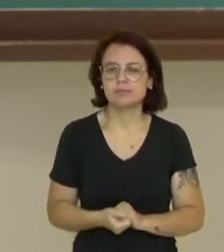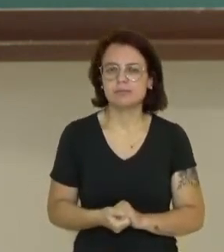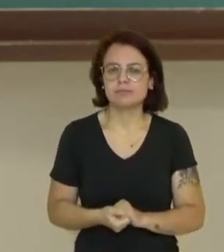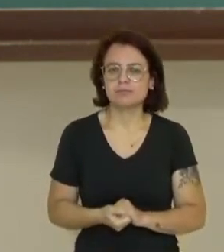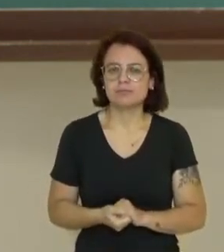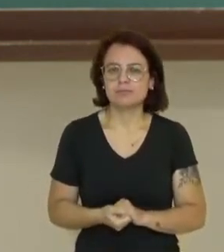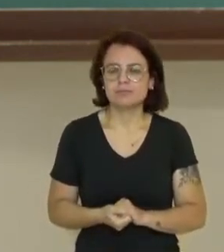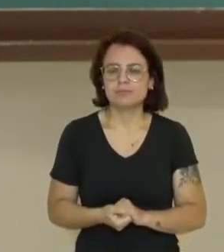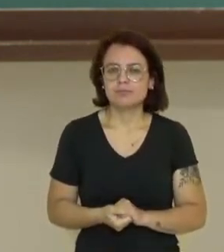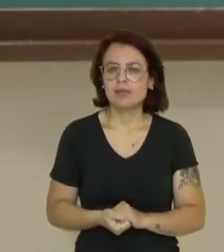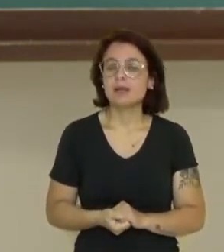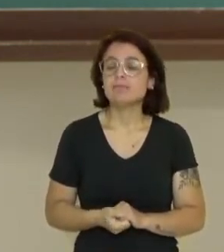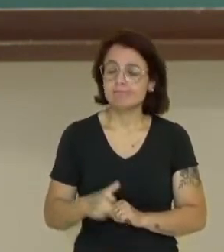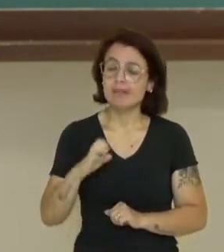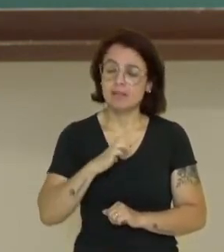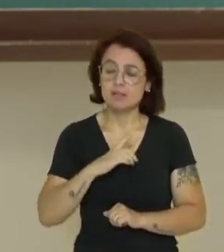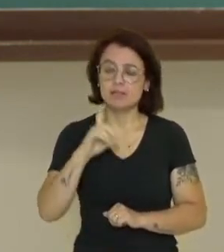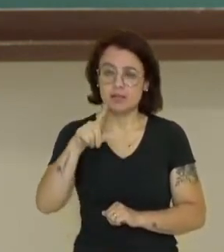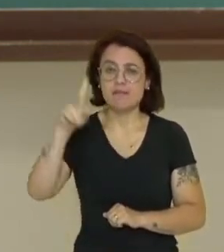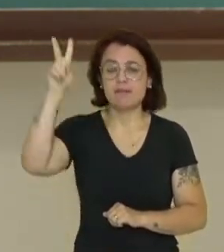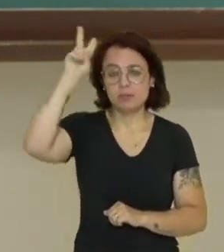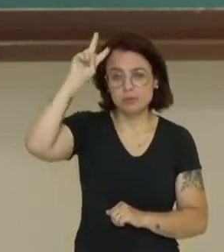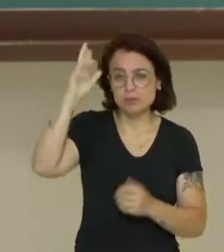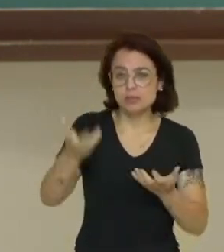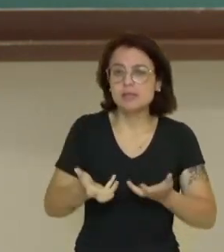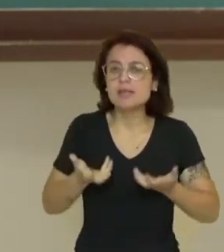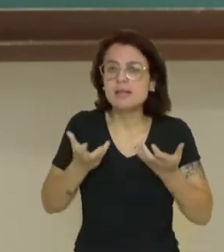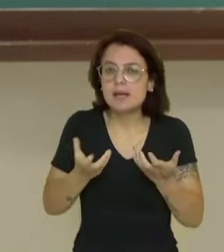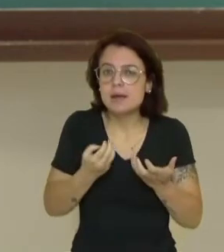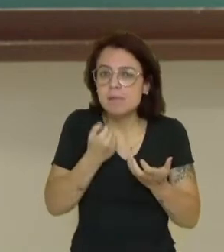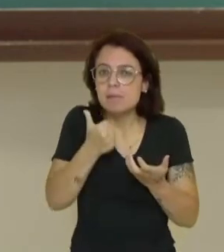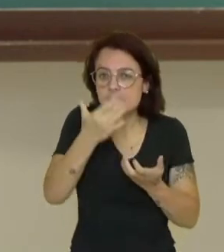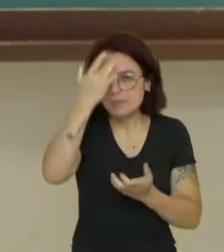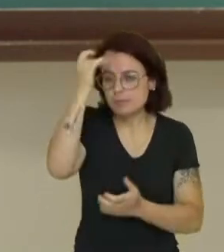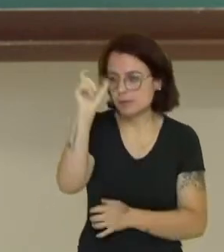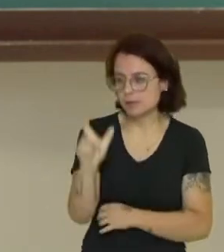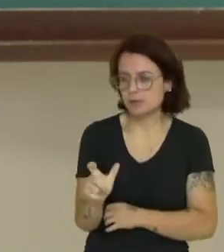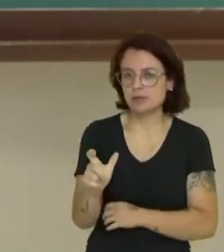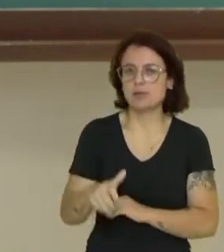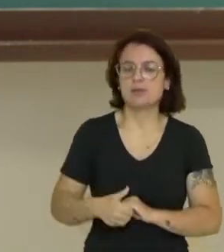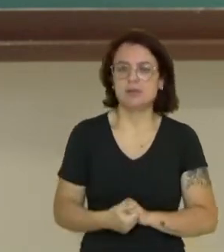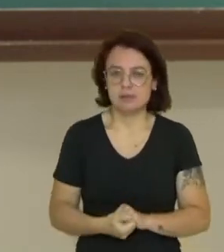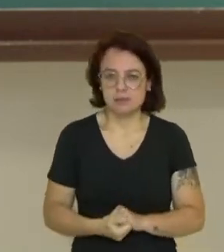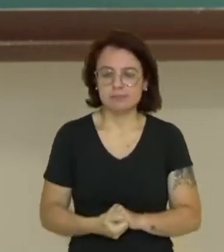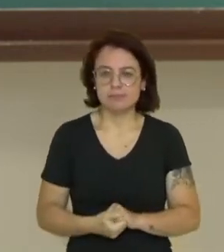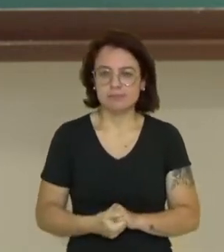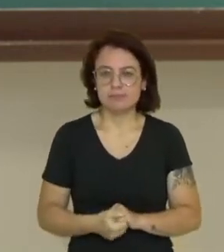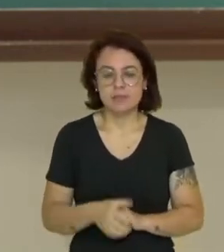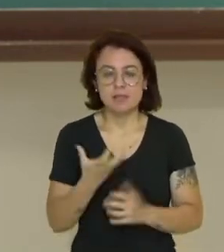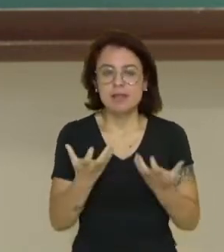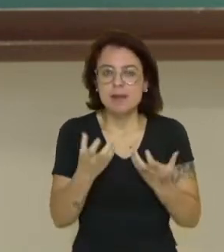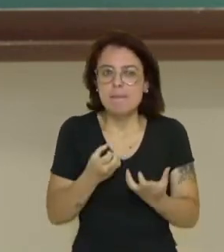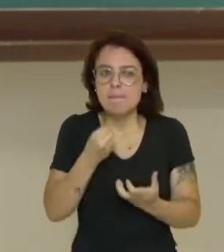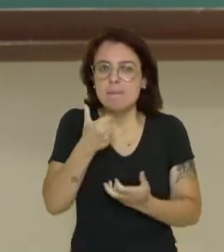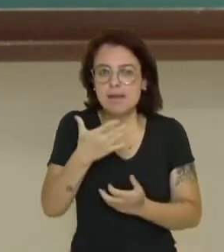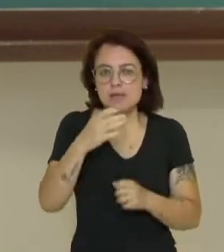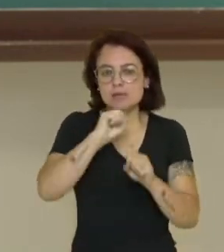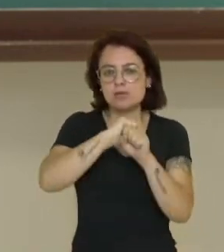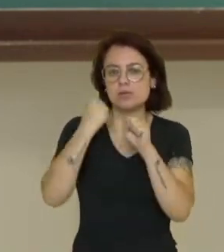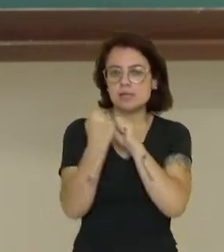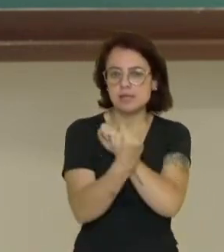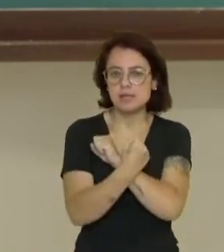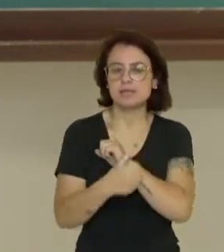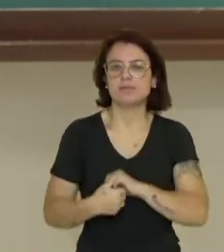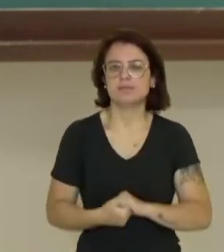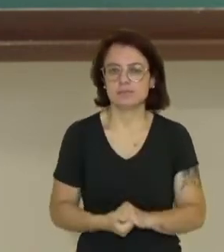A ética quer a virtude, quer o bem do indivíduo ou o bem em sociedade, né? E sempre que a gente fala então